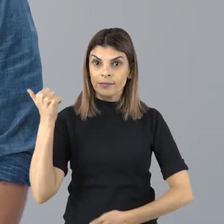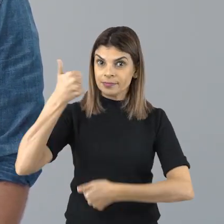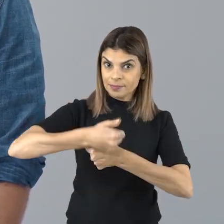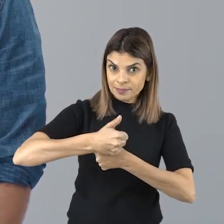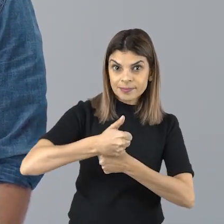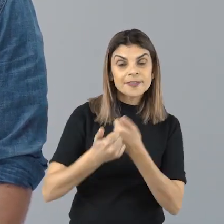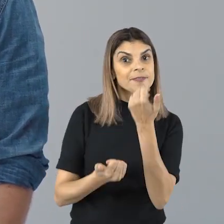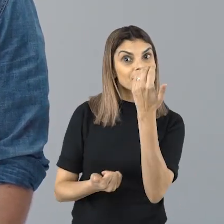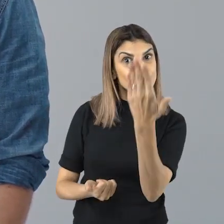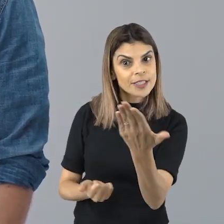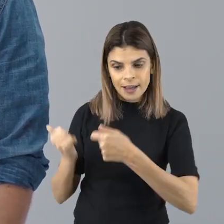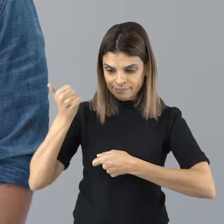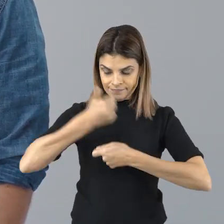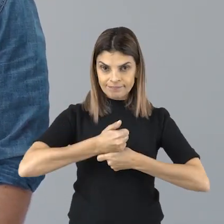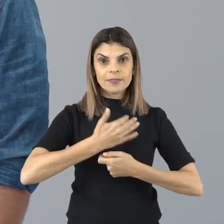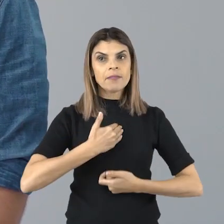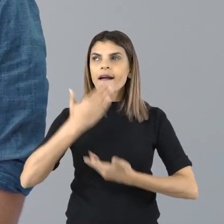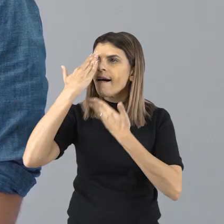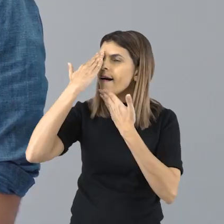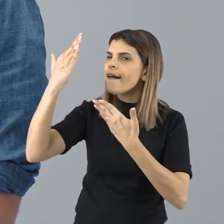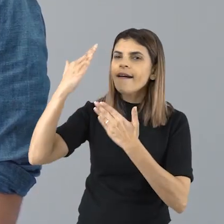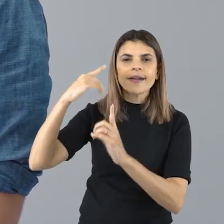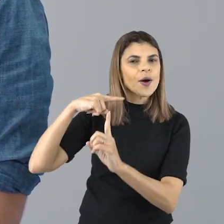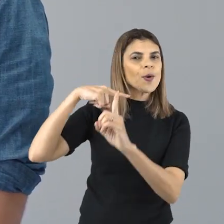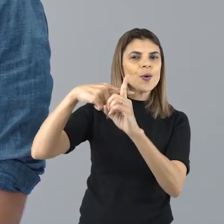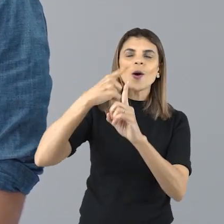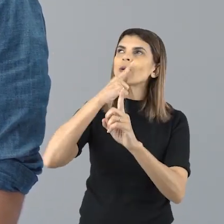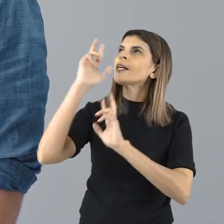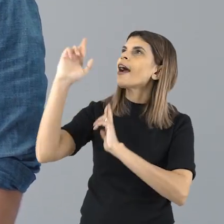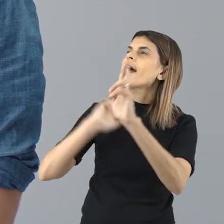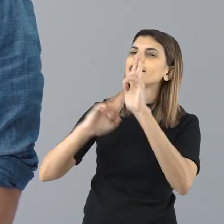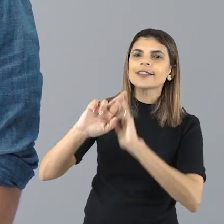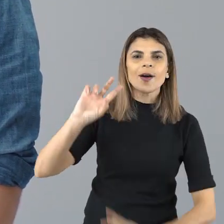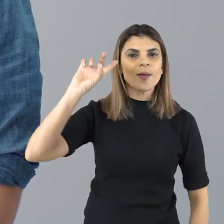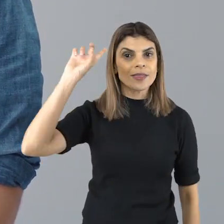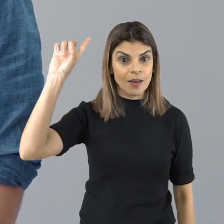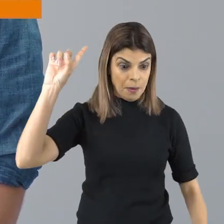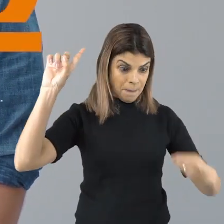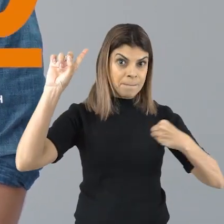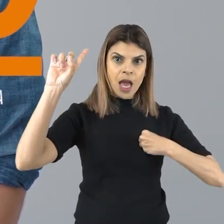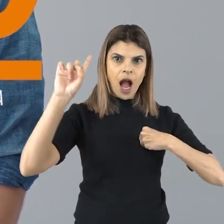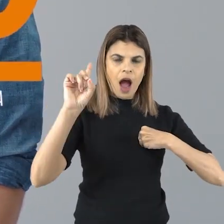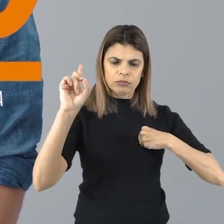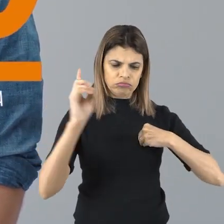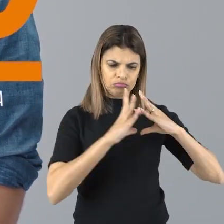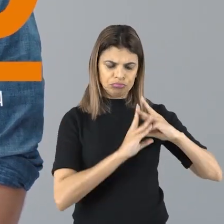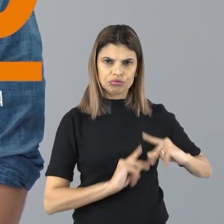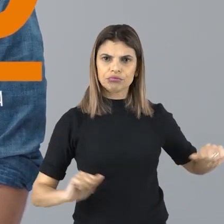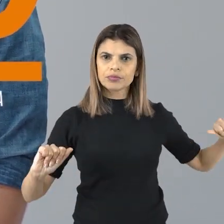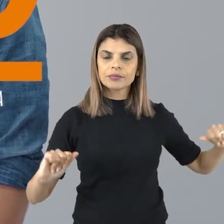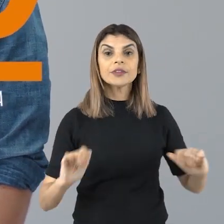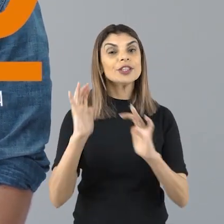por você e por mim. Finalmente, graças à cruz, nos reconciliamos com Deus. A separação pelo pecado